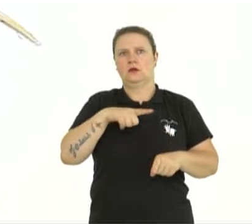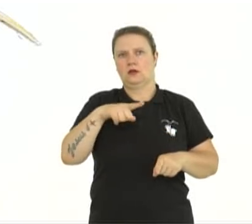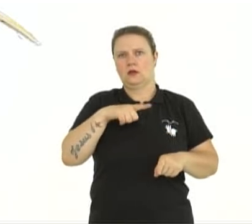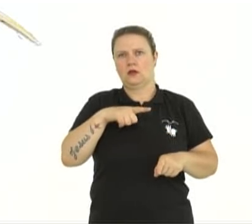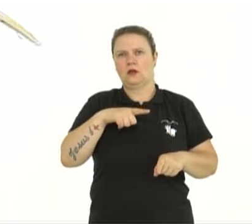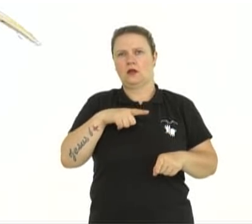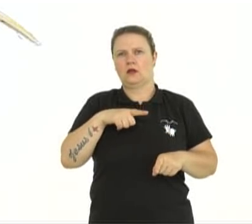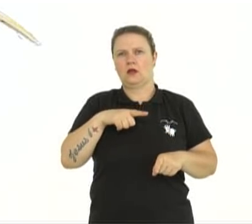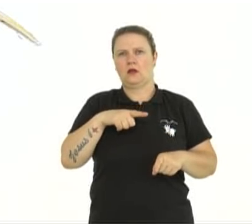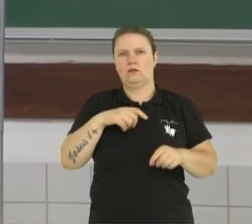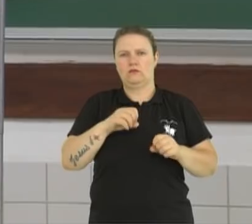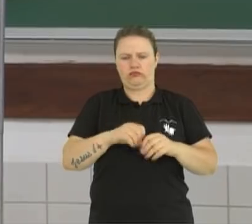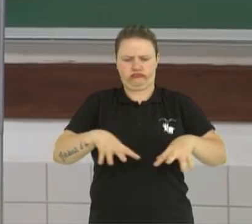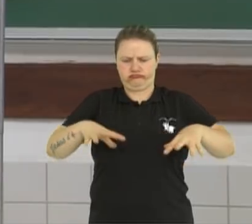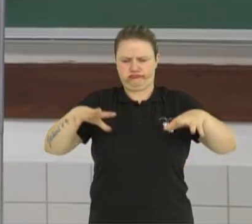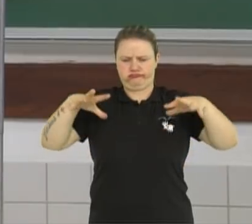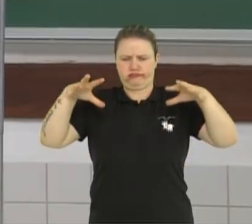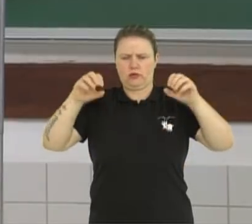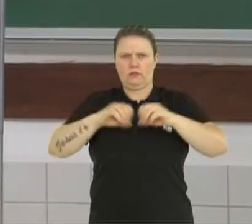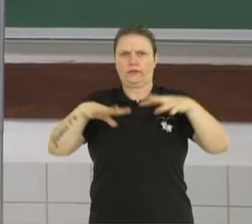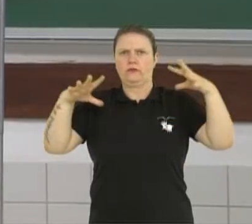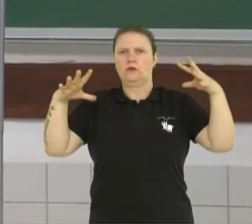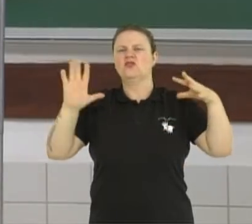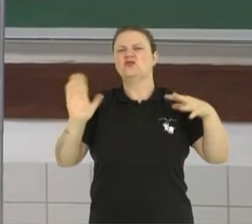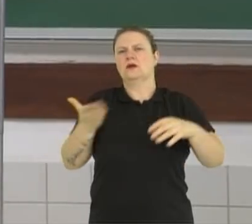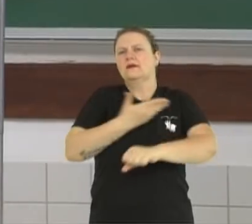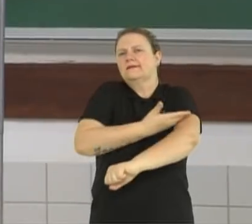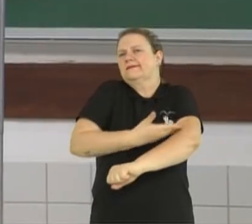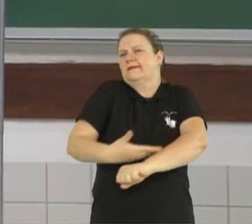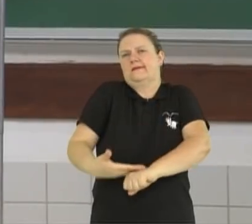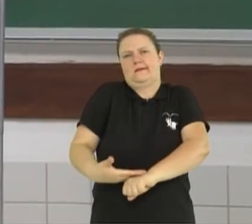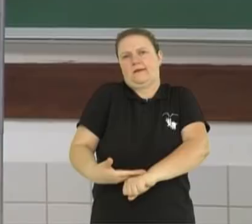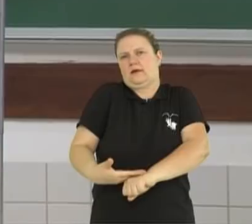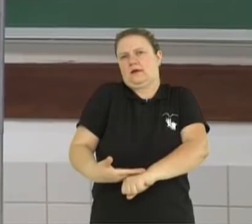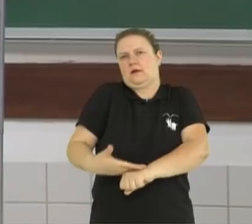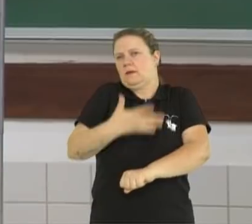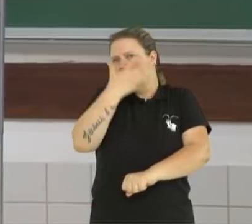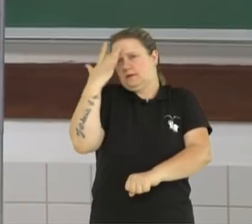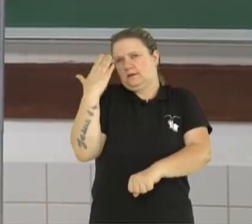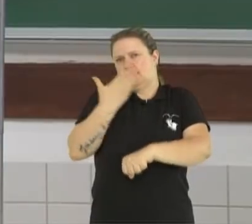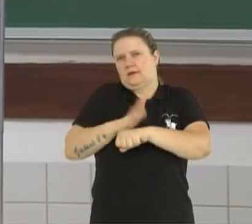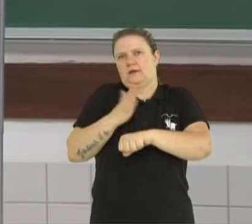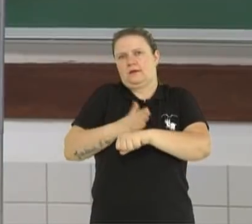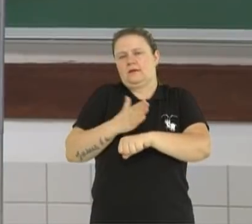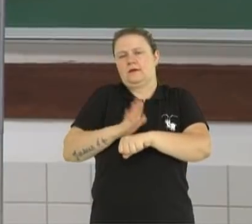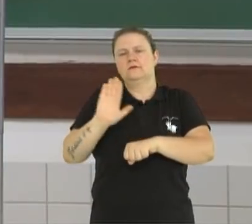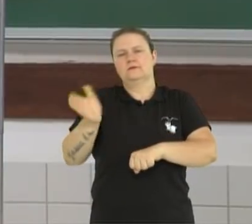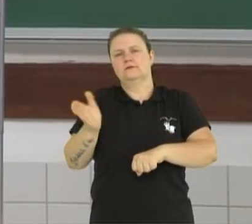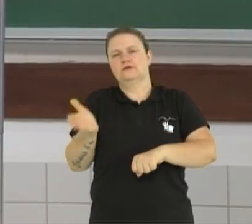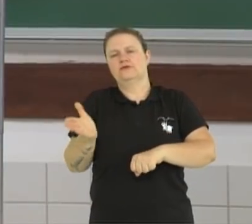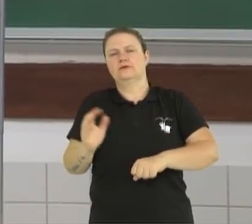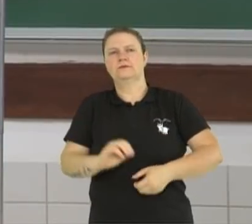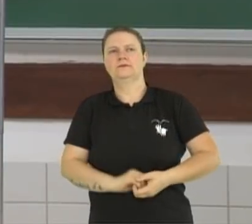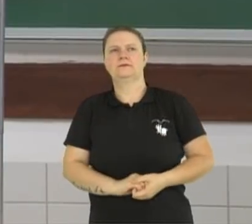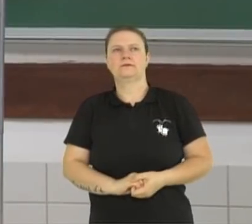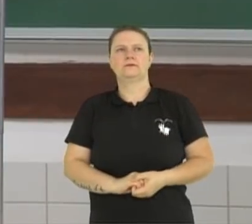dessa forma, mas eles são acostumados a praticarem nesse